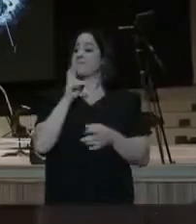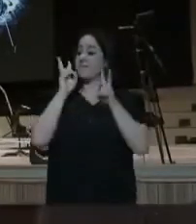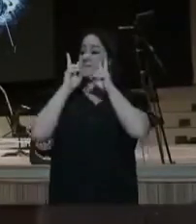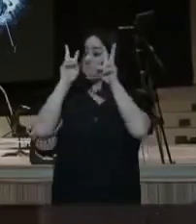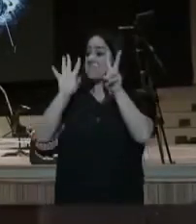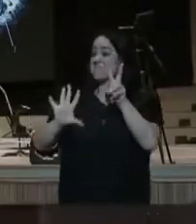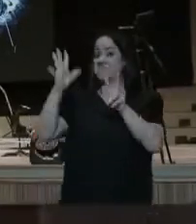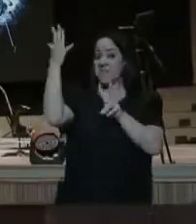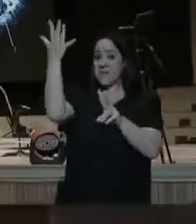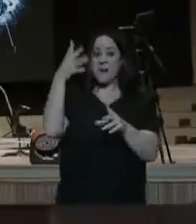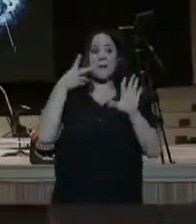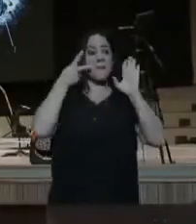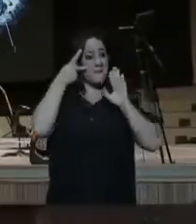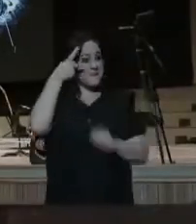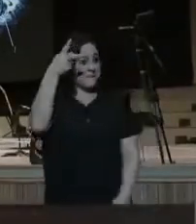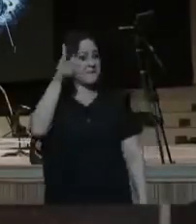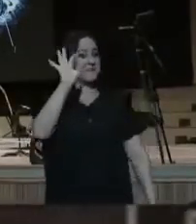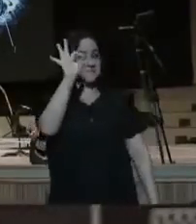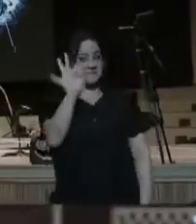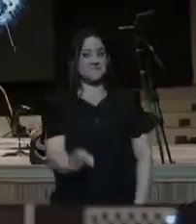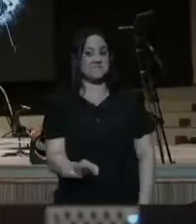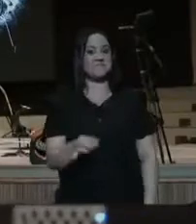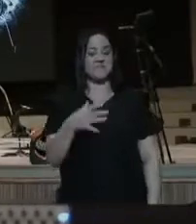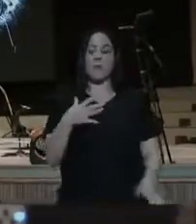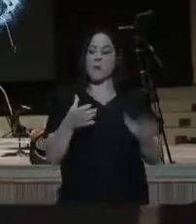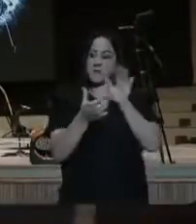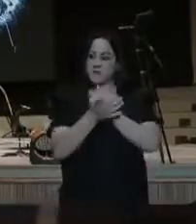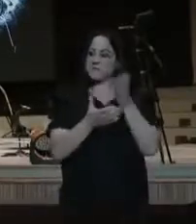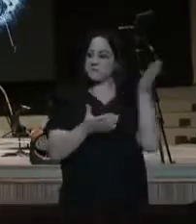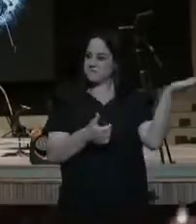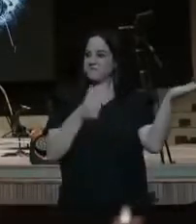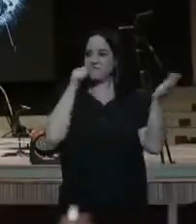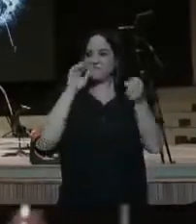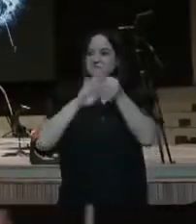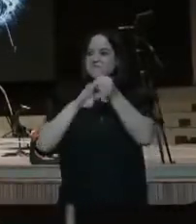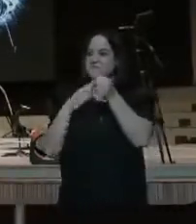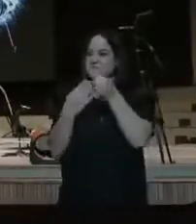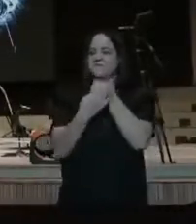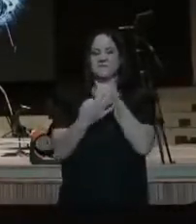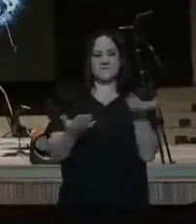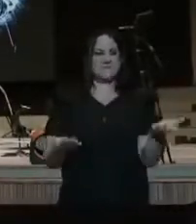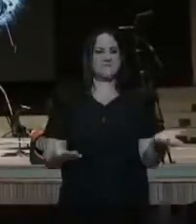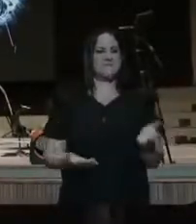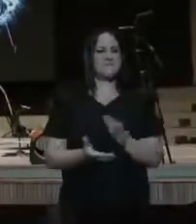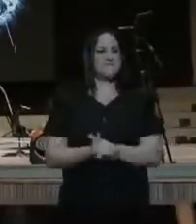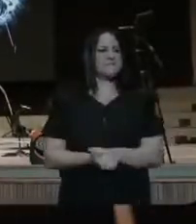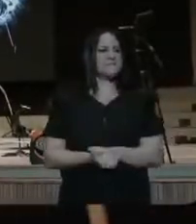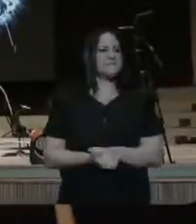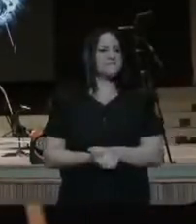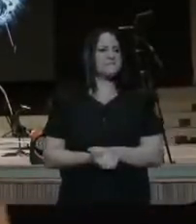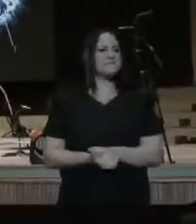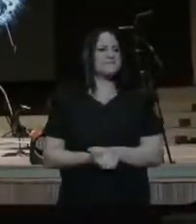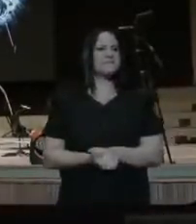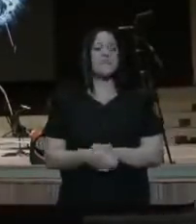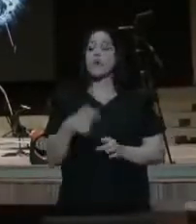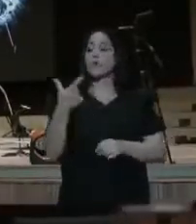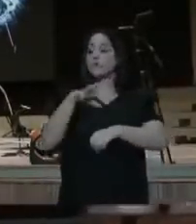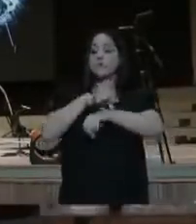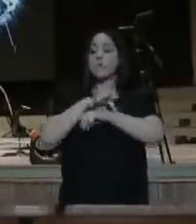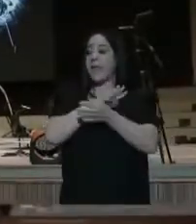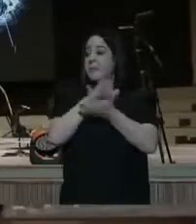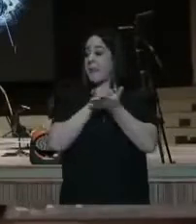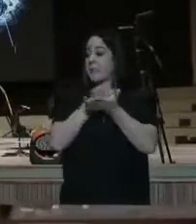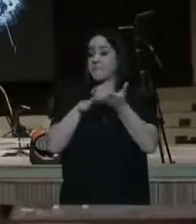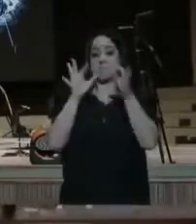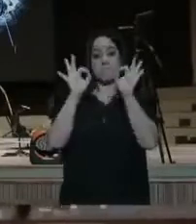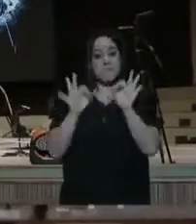a profecia que deu certo ele é apaixonado por essa visão e não tinha garantia nenhuma de dar certo